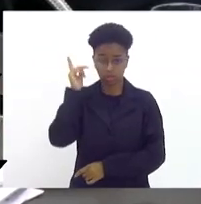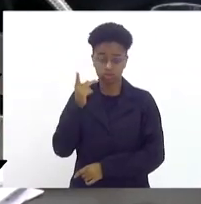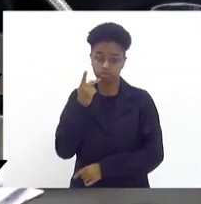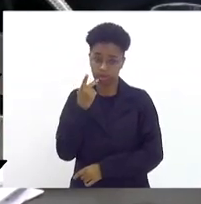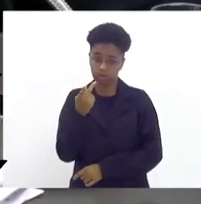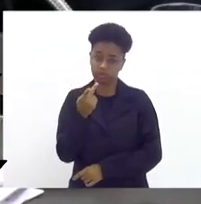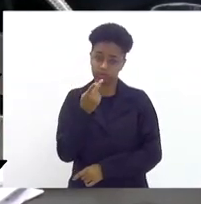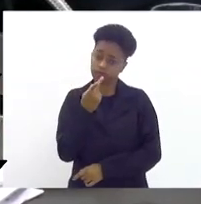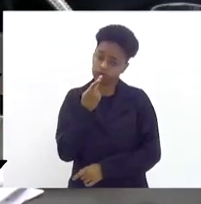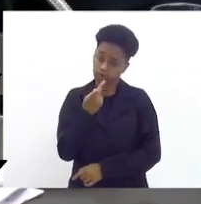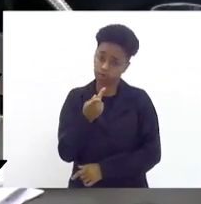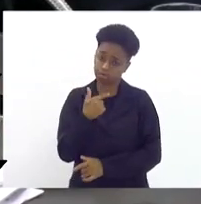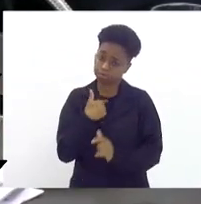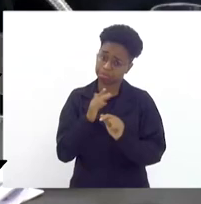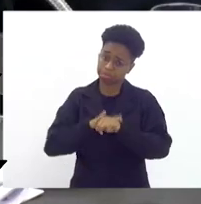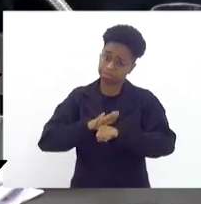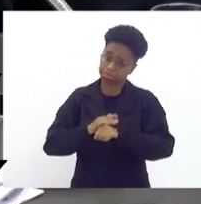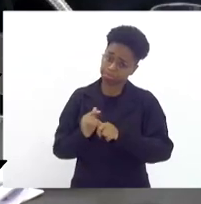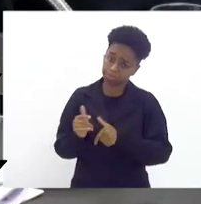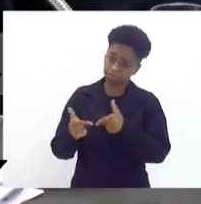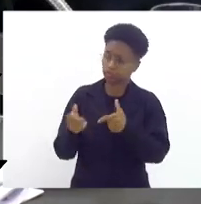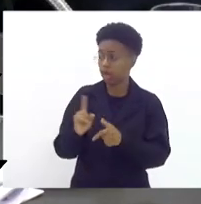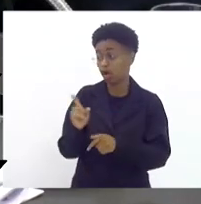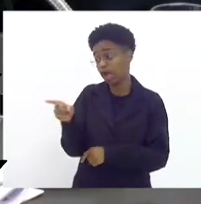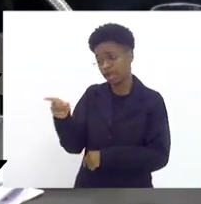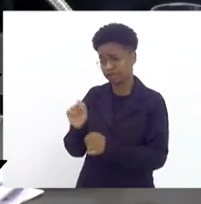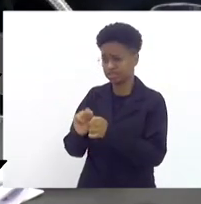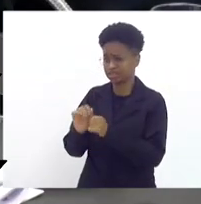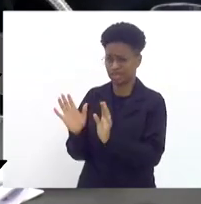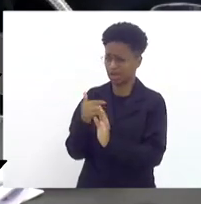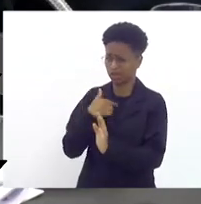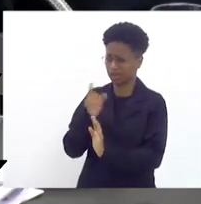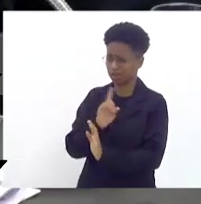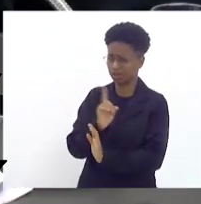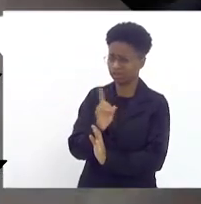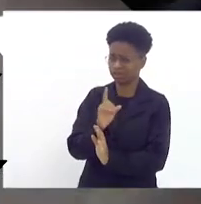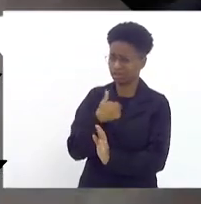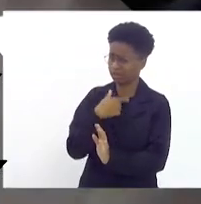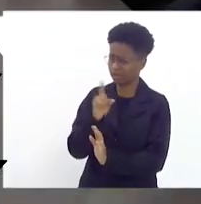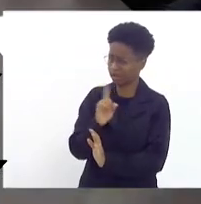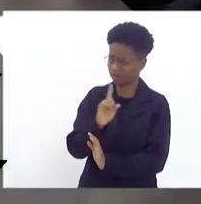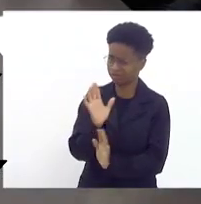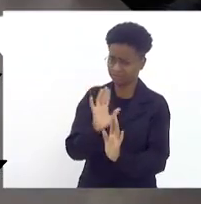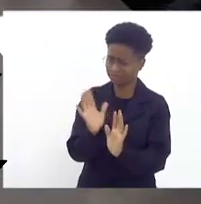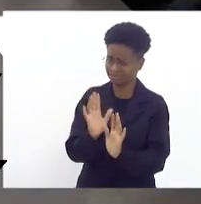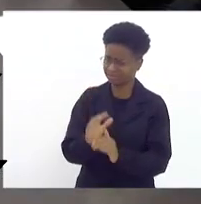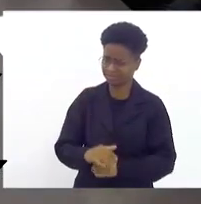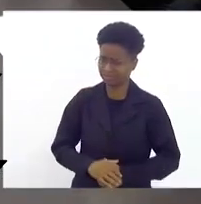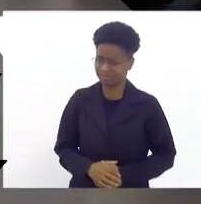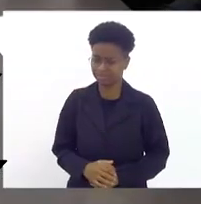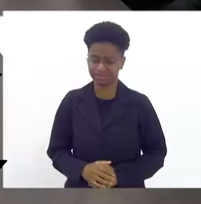predispondo a fazer esse exercício. Não, ele mesmo vai fazer. Ah, ele mesmo? Com mais brilhantismo.